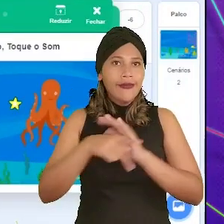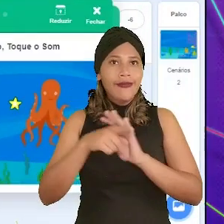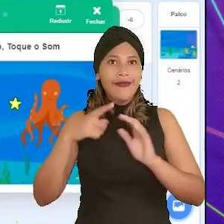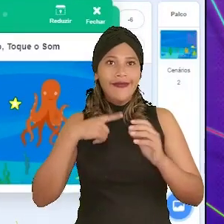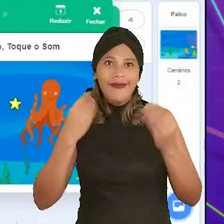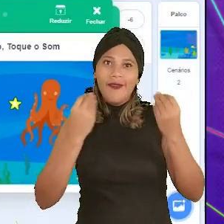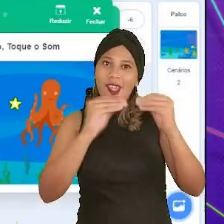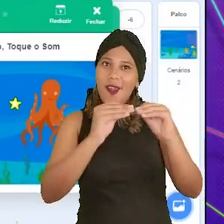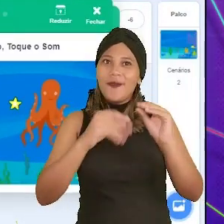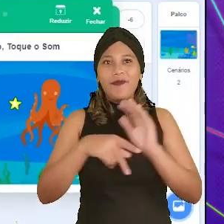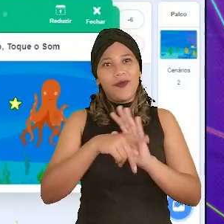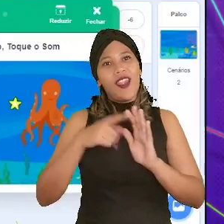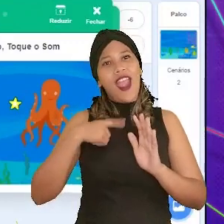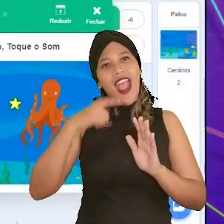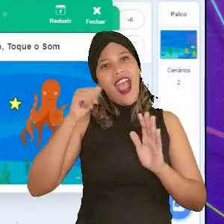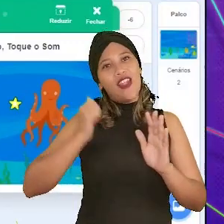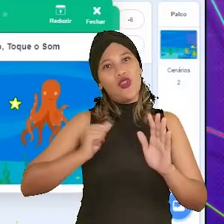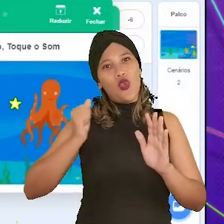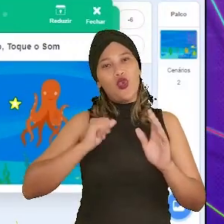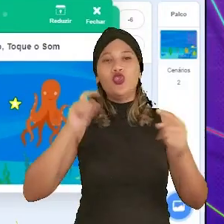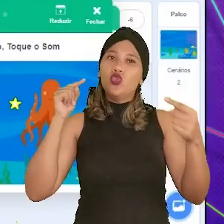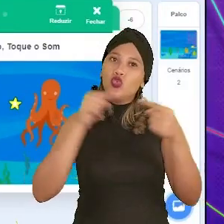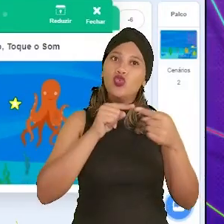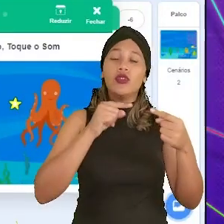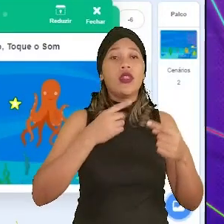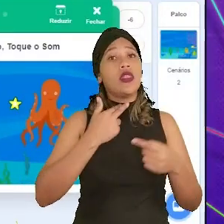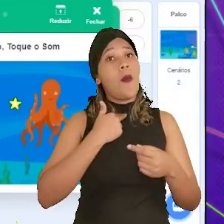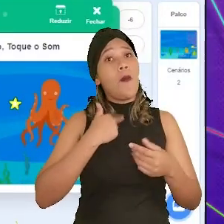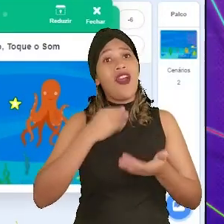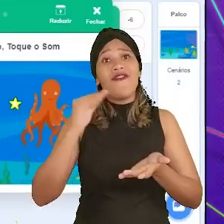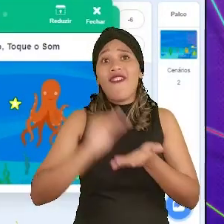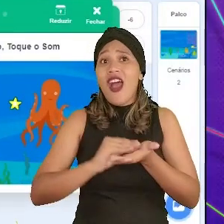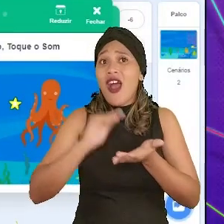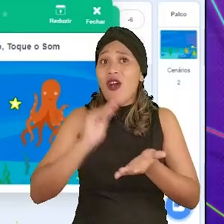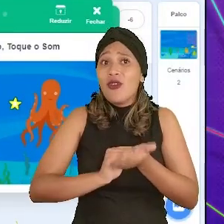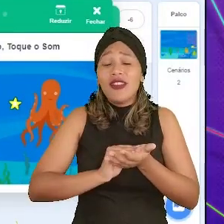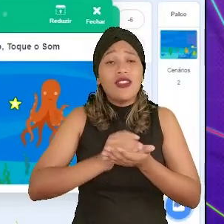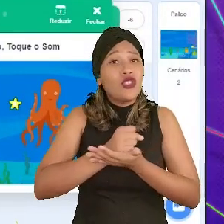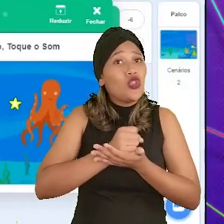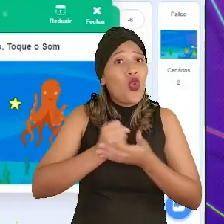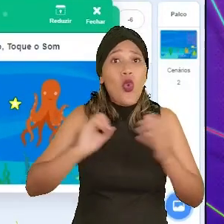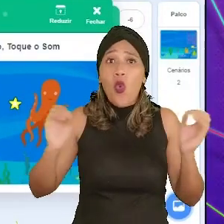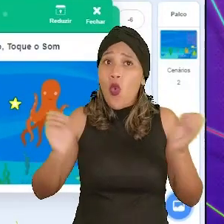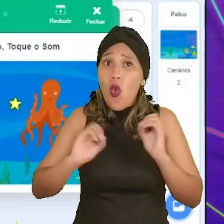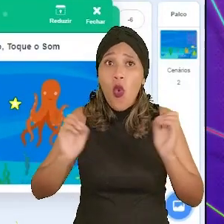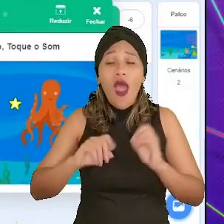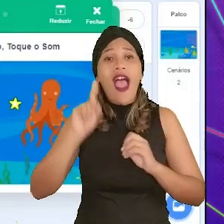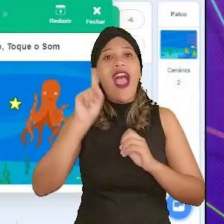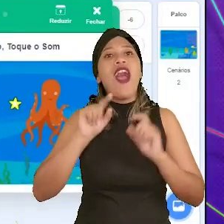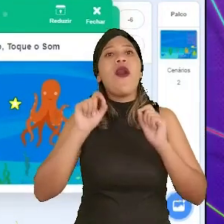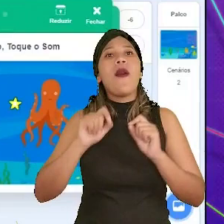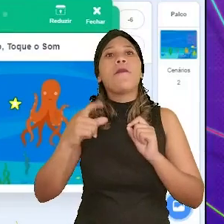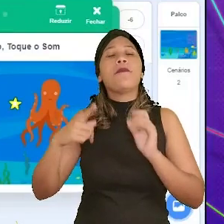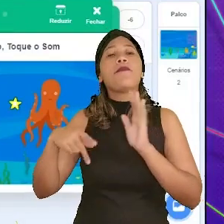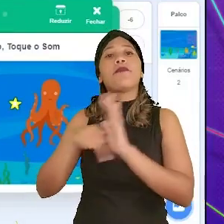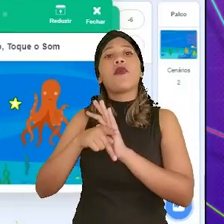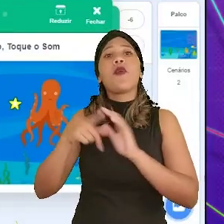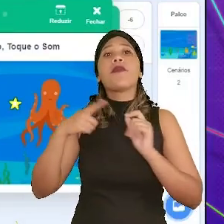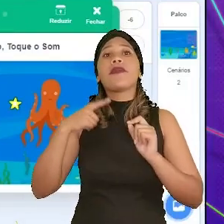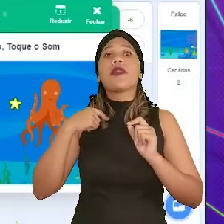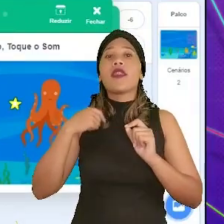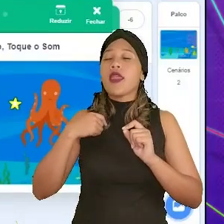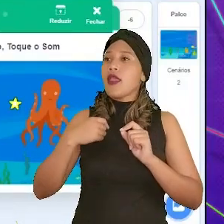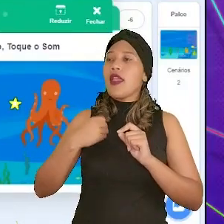ser encontrado na parte das aparências do ator. Uma coisa que não pode faltar em jogo nenhum é um sistema de pontuação para o jogador saber